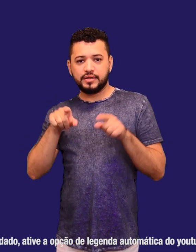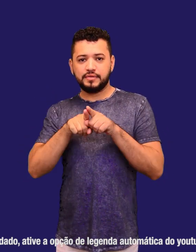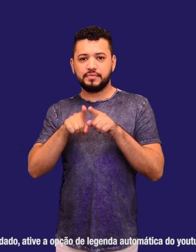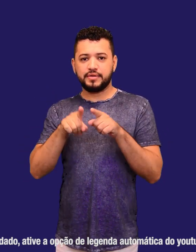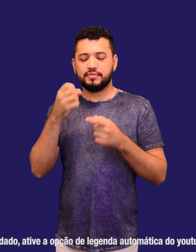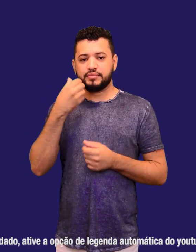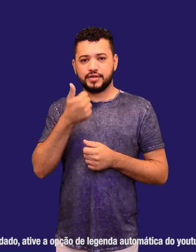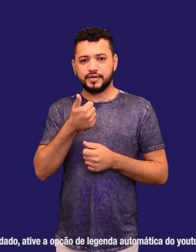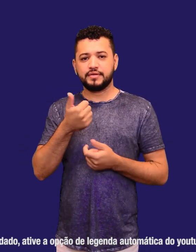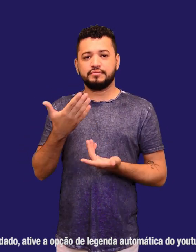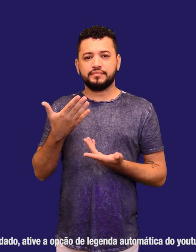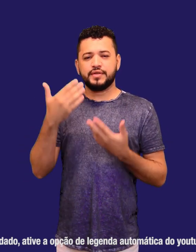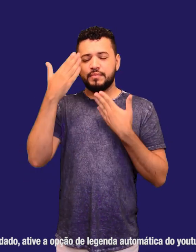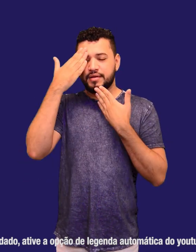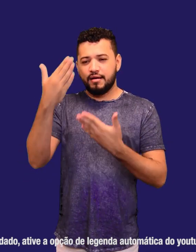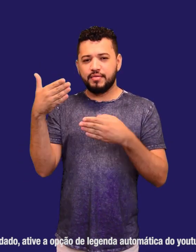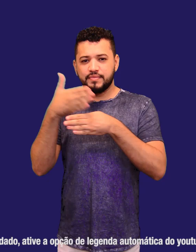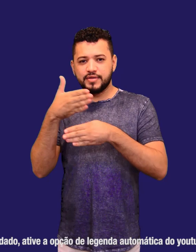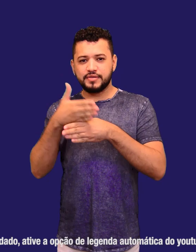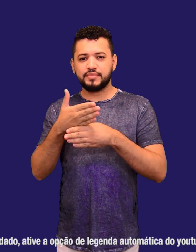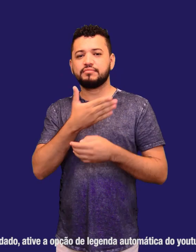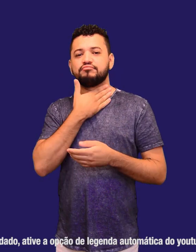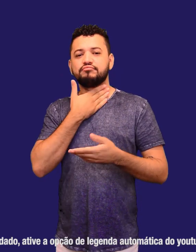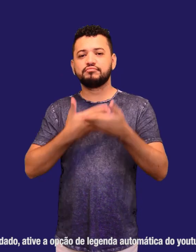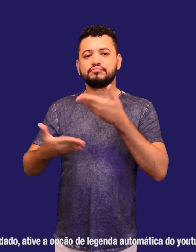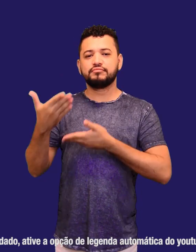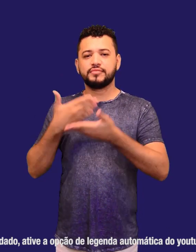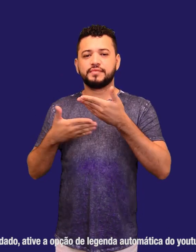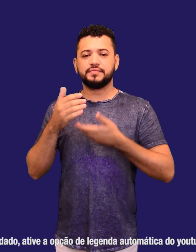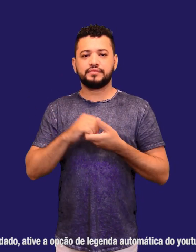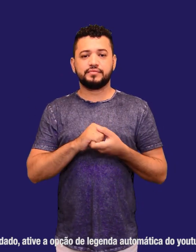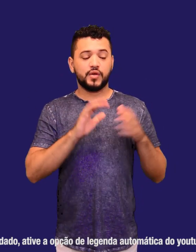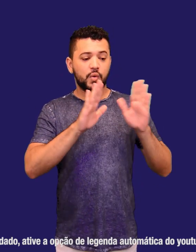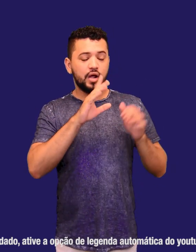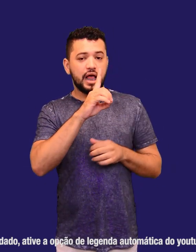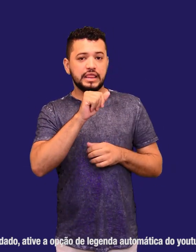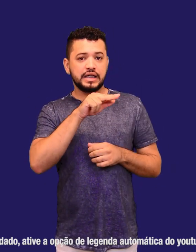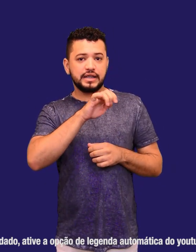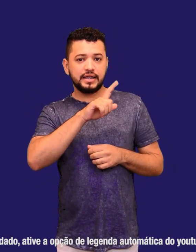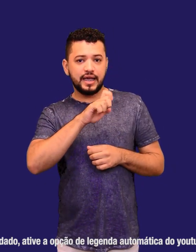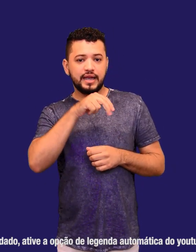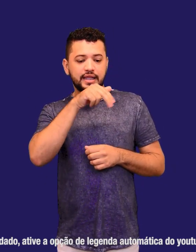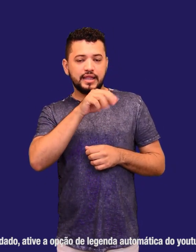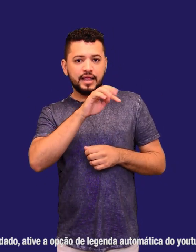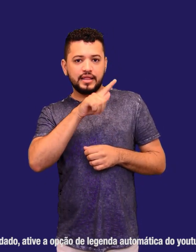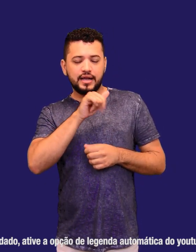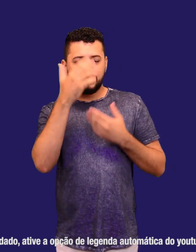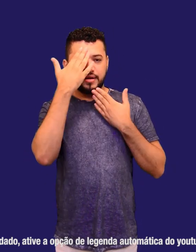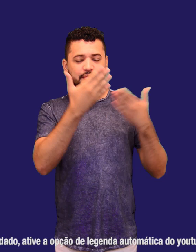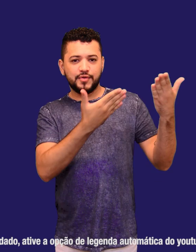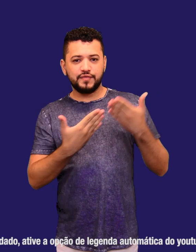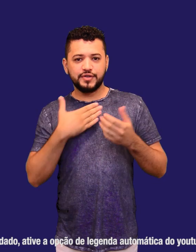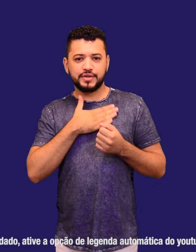que agradeço a oportunidade de participar desse bate-papo com vocês. Olá, Daniele, olá, Natália, muito obrigada pelo convite, é